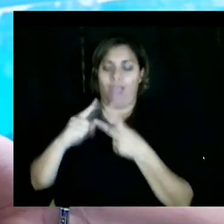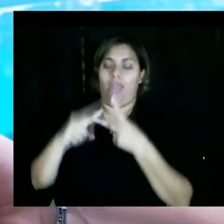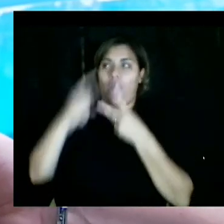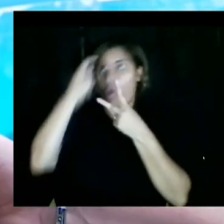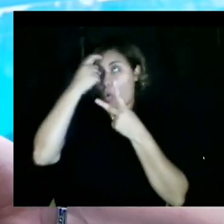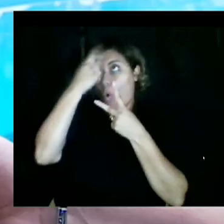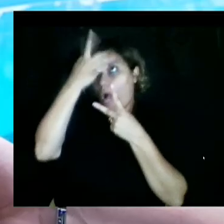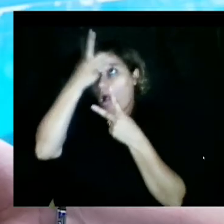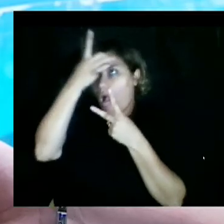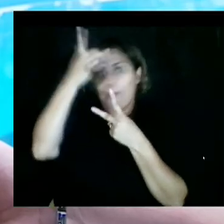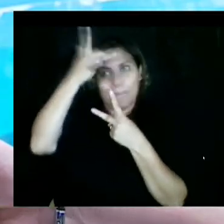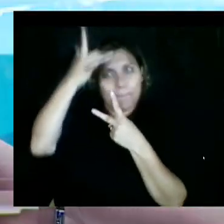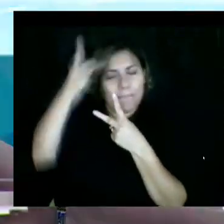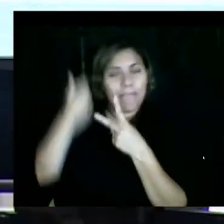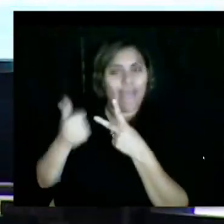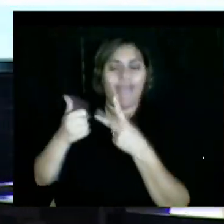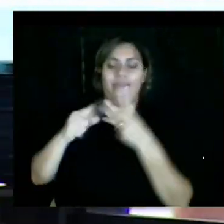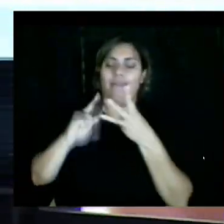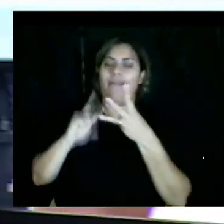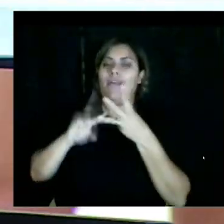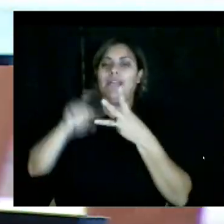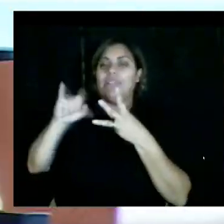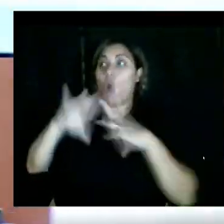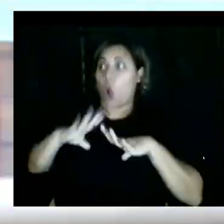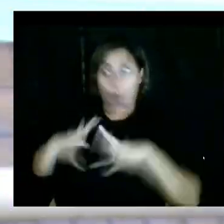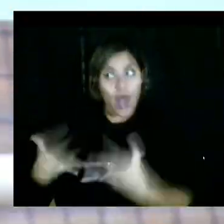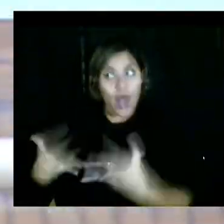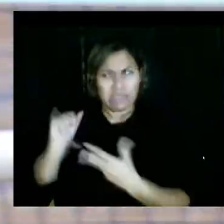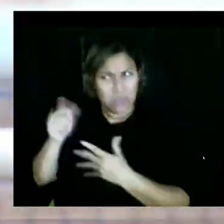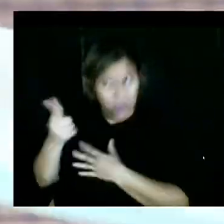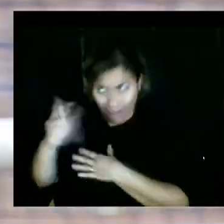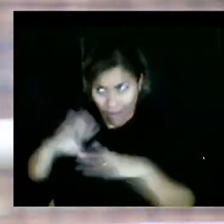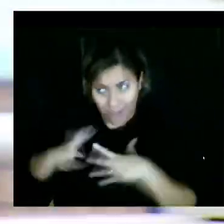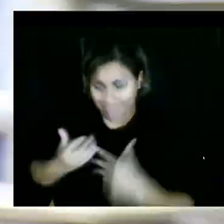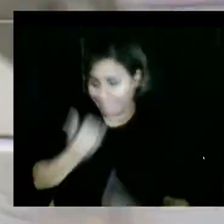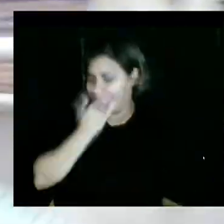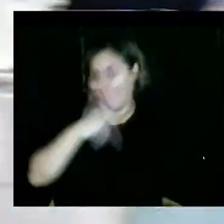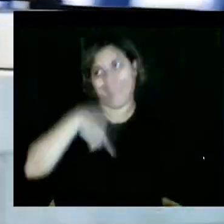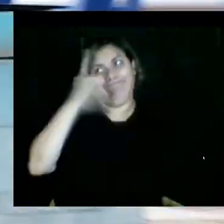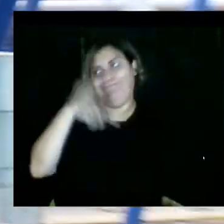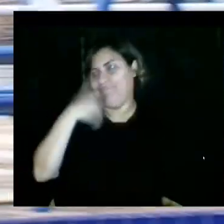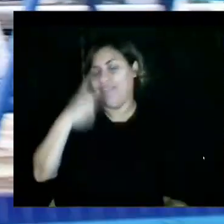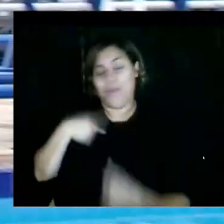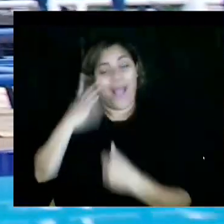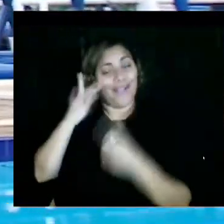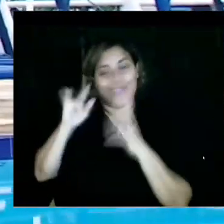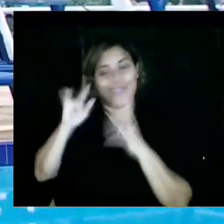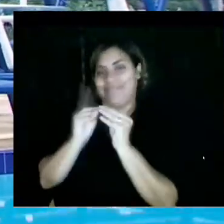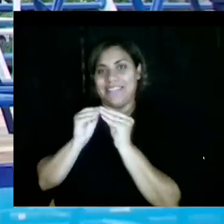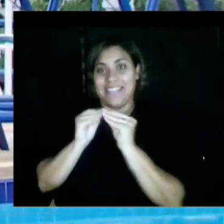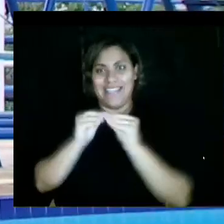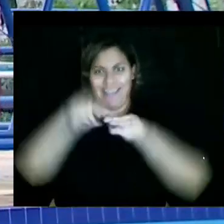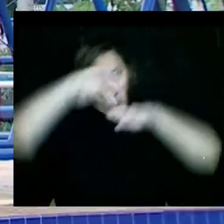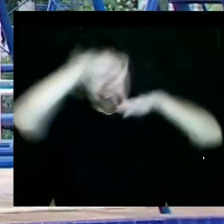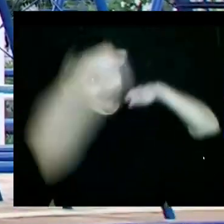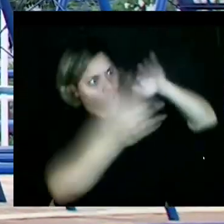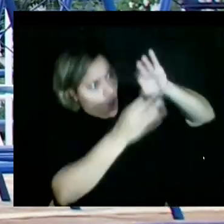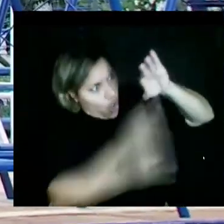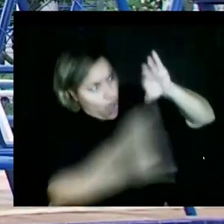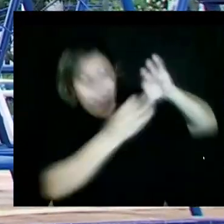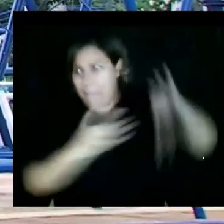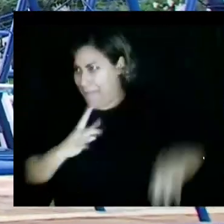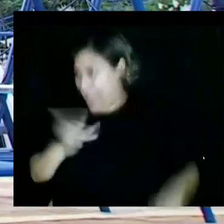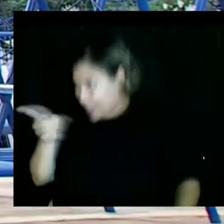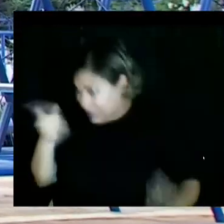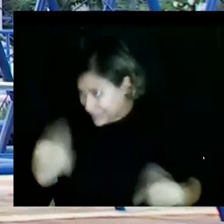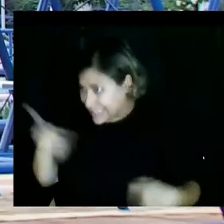que ter coragem, né? Senão não consegue. E eu acho que é isso. Medo de altura não pode ter, né, João? Ah, se tiver, acho que